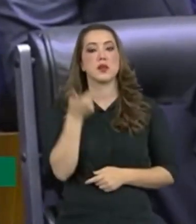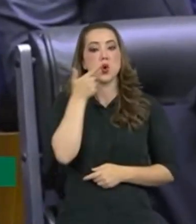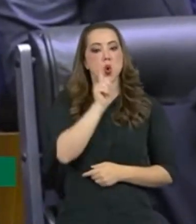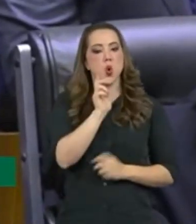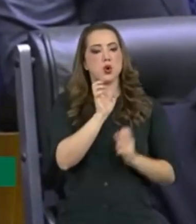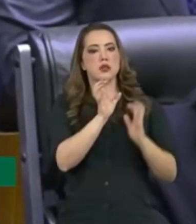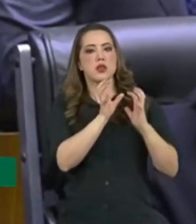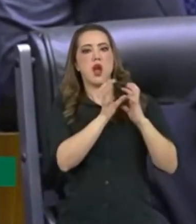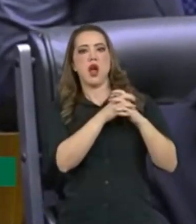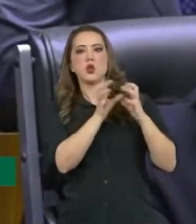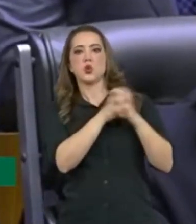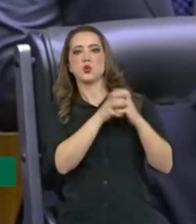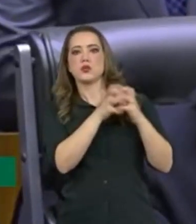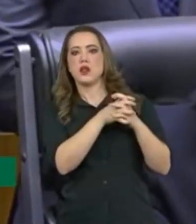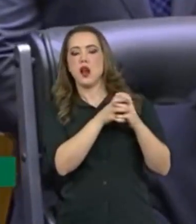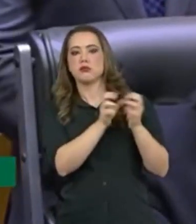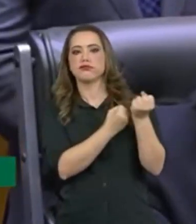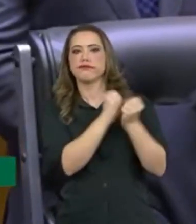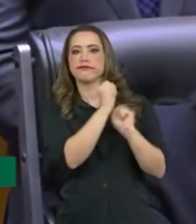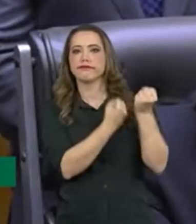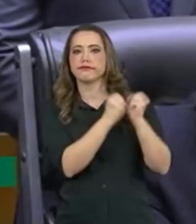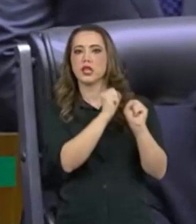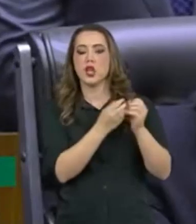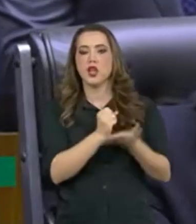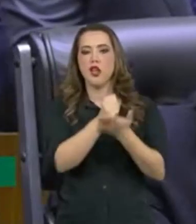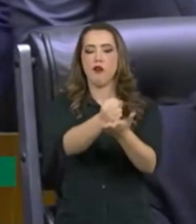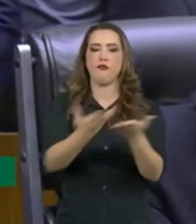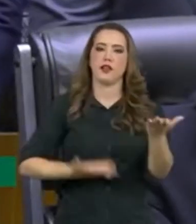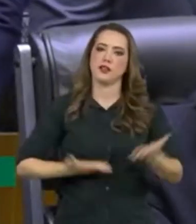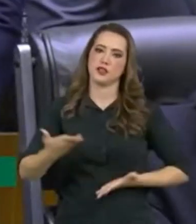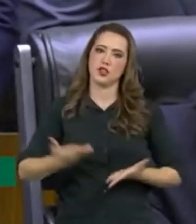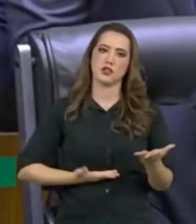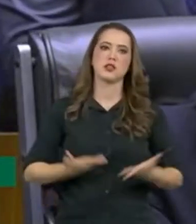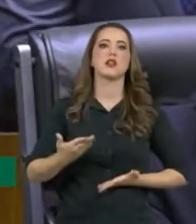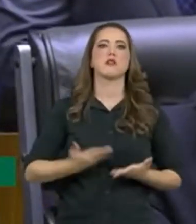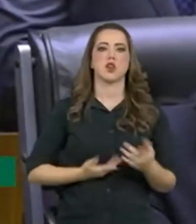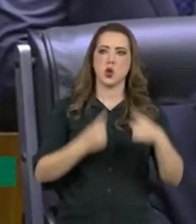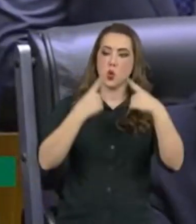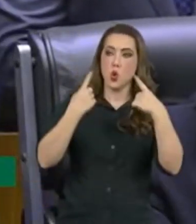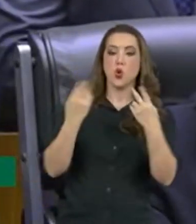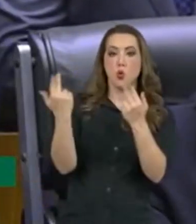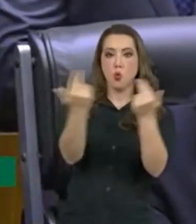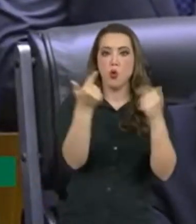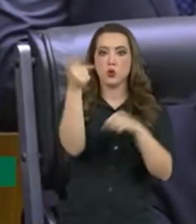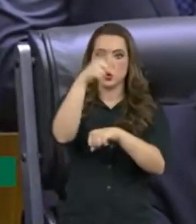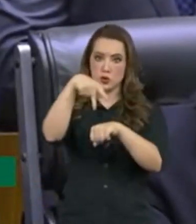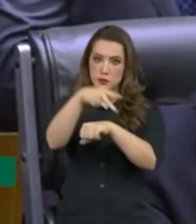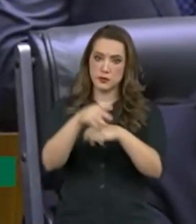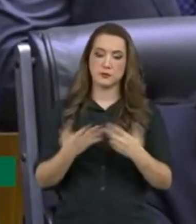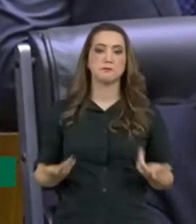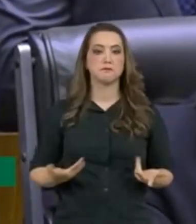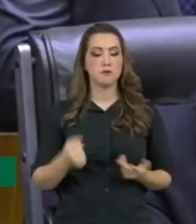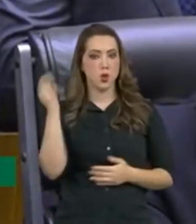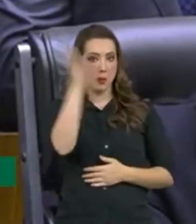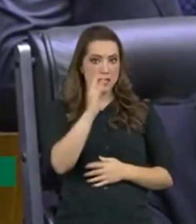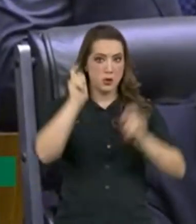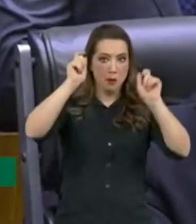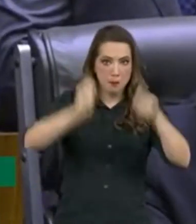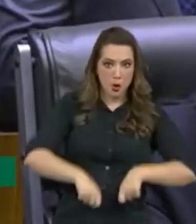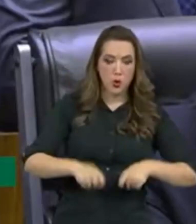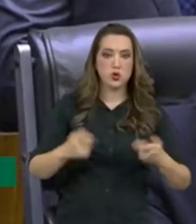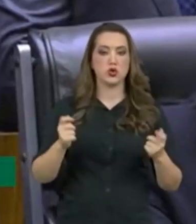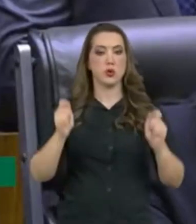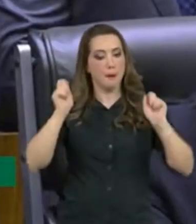a industrialização e a oferta de serviços em nível competitivo. O Brasil pode e deve